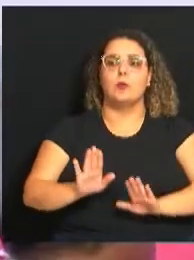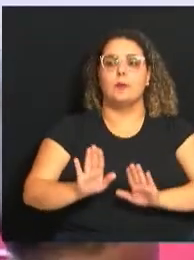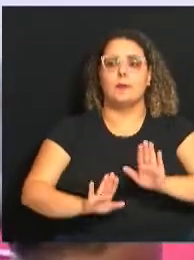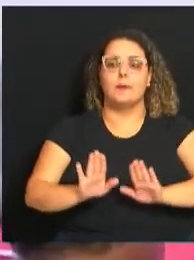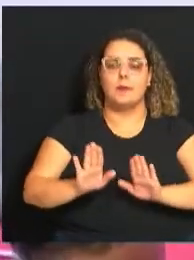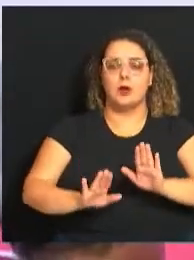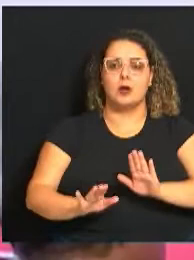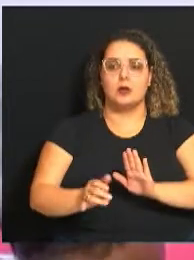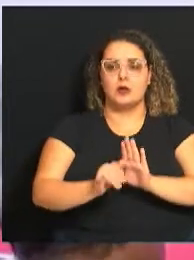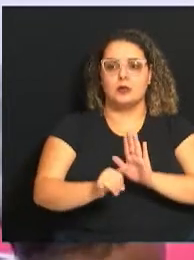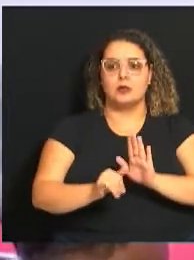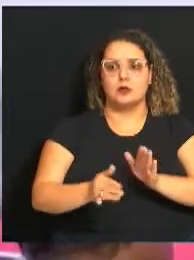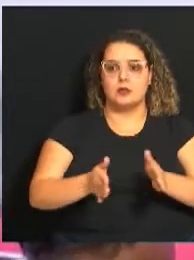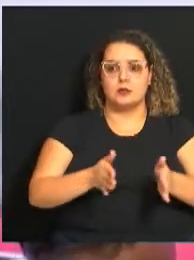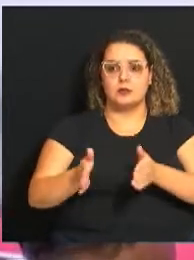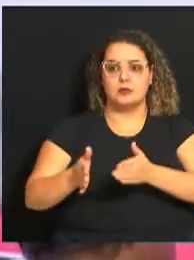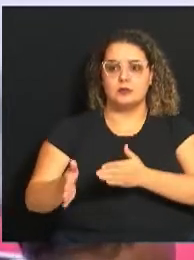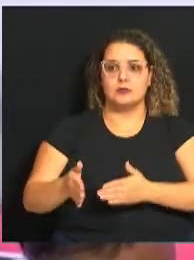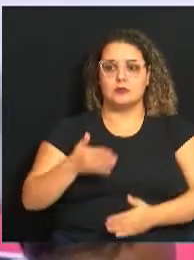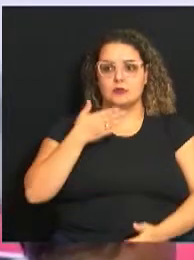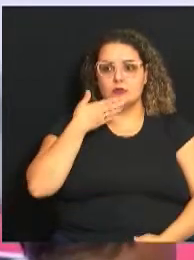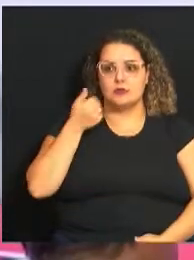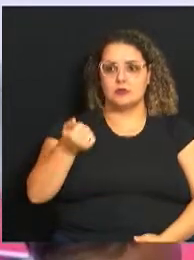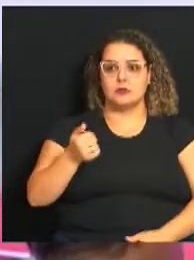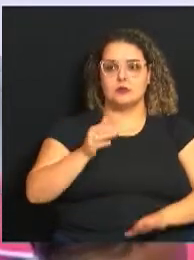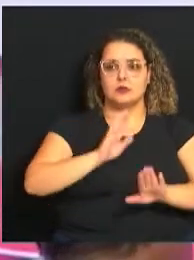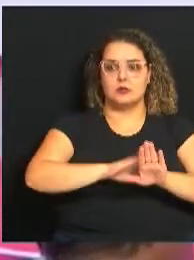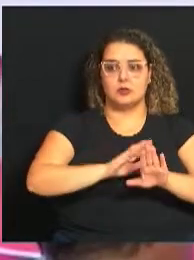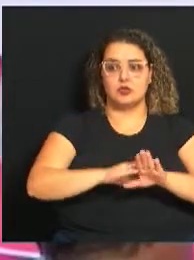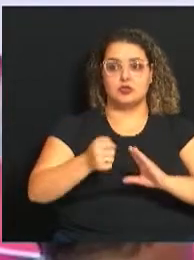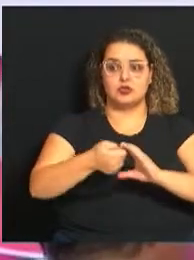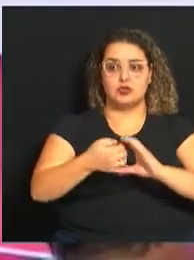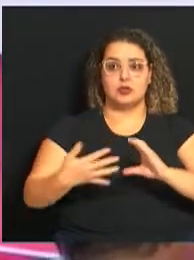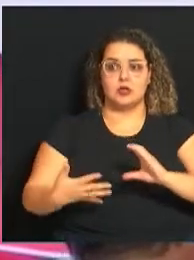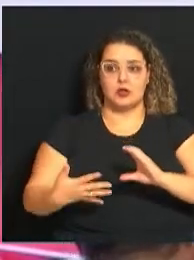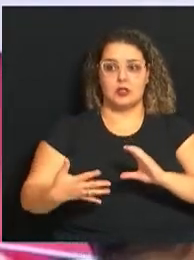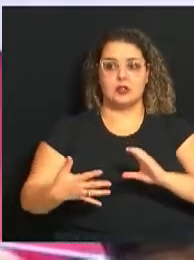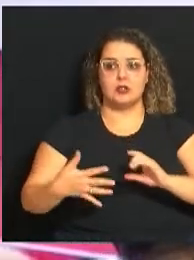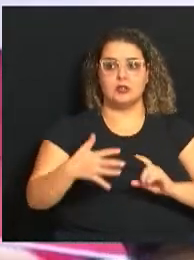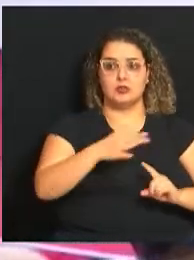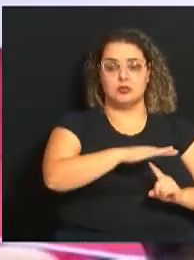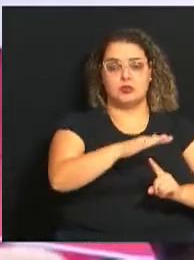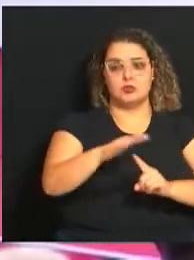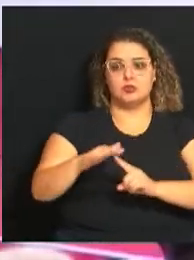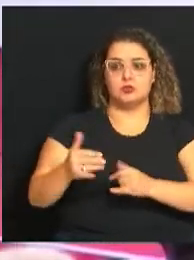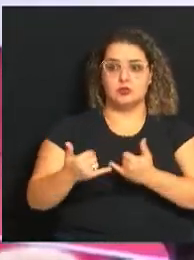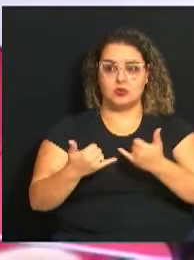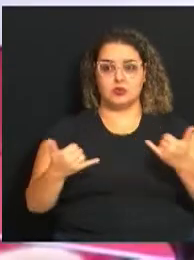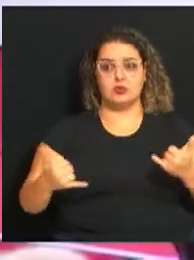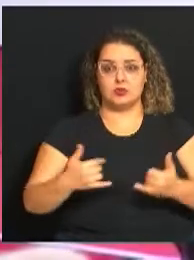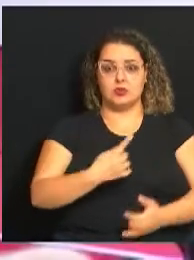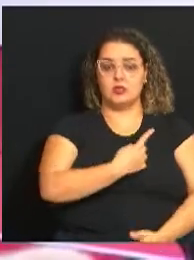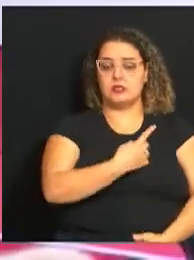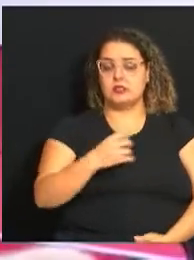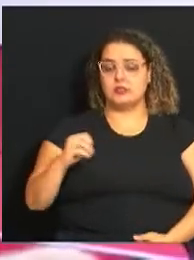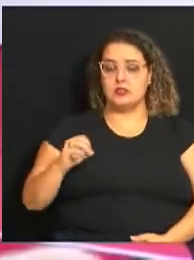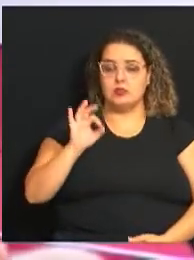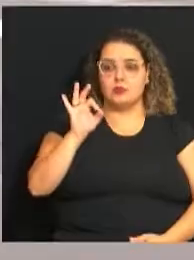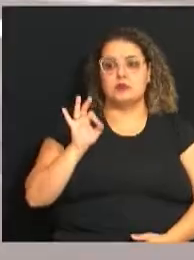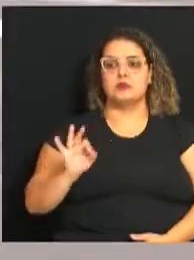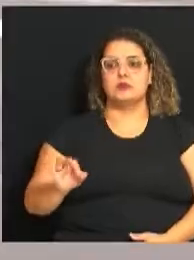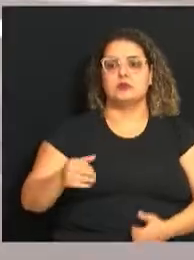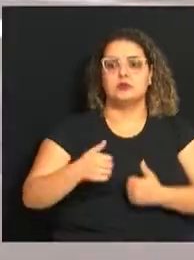as melhorias, se destacam ações de caráter ambiental, como a eletrificação de 100% da frota